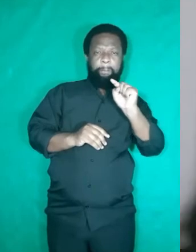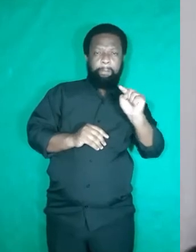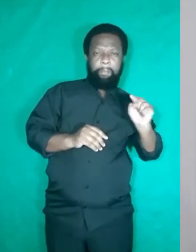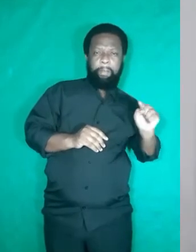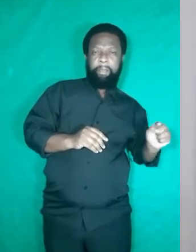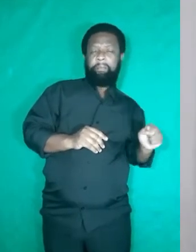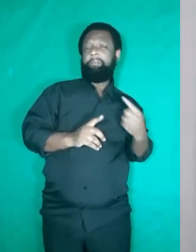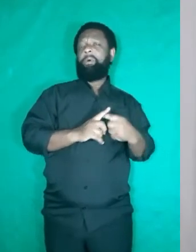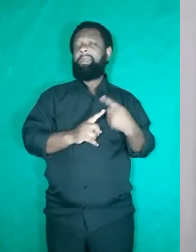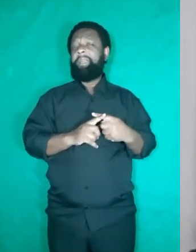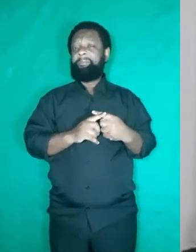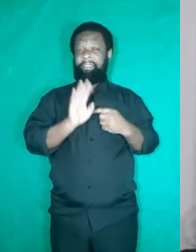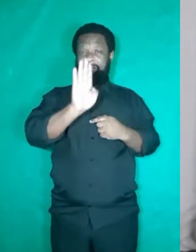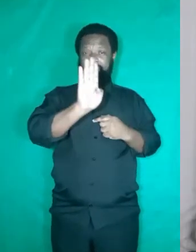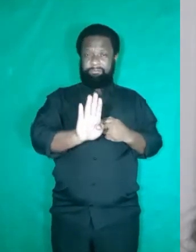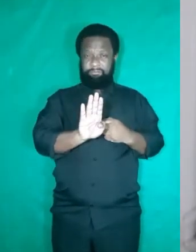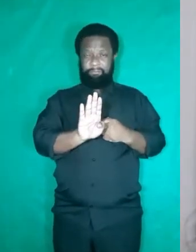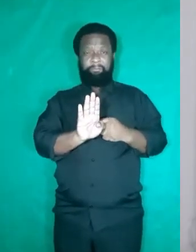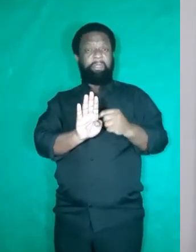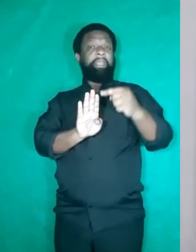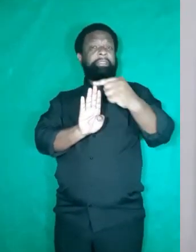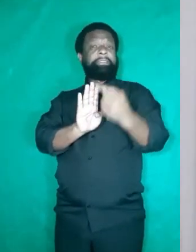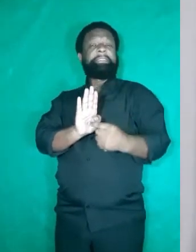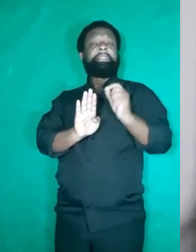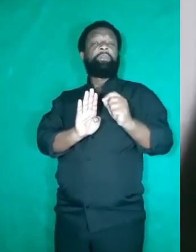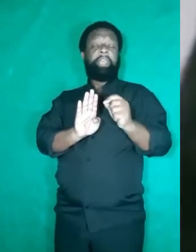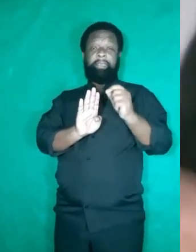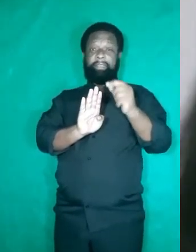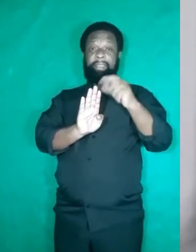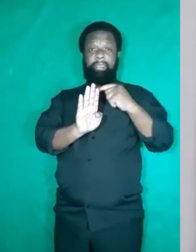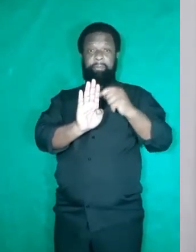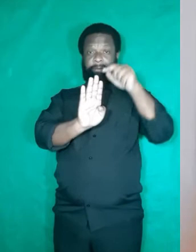indica que tem uma ligação à frente do plano. Então imaginem o seguinte,